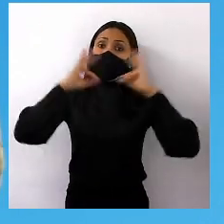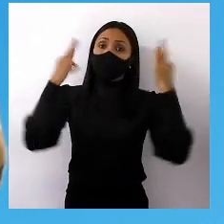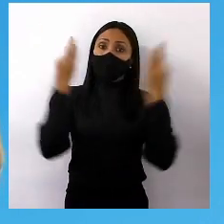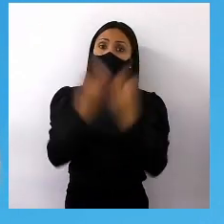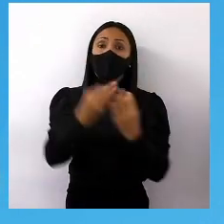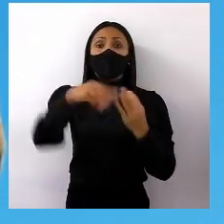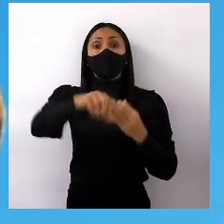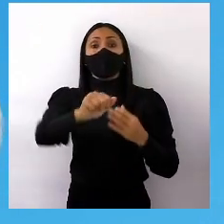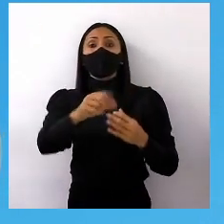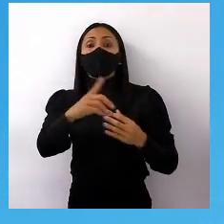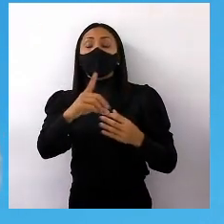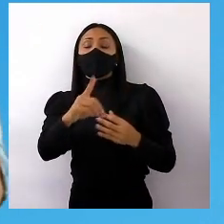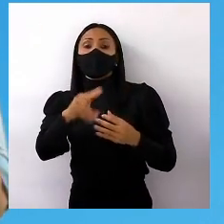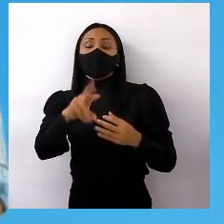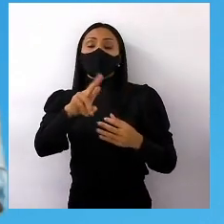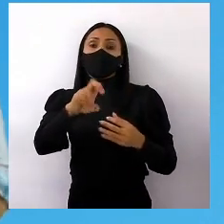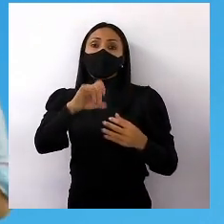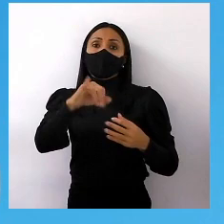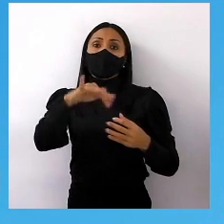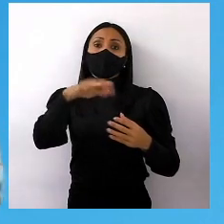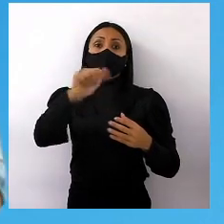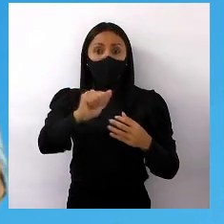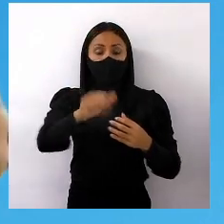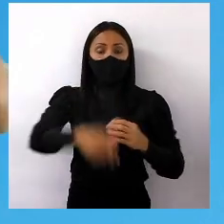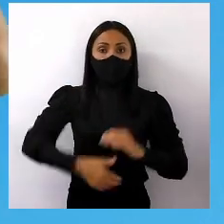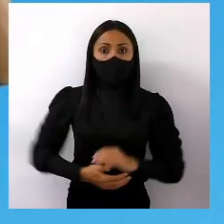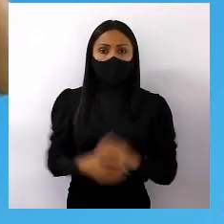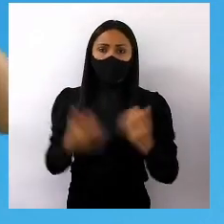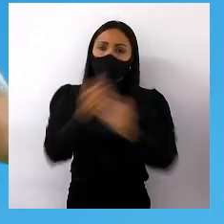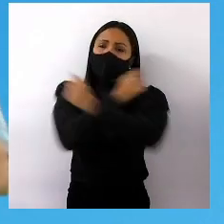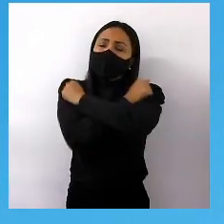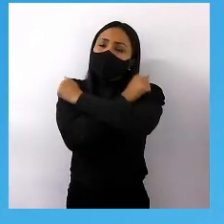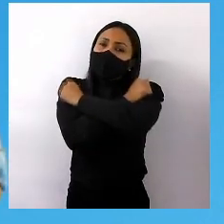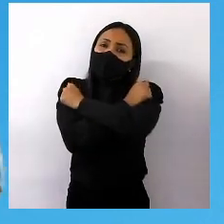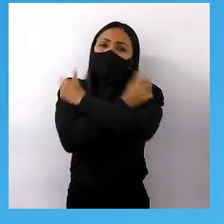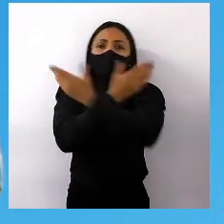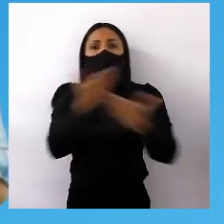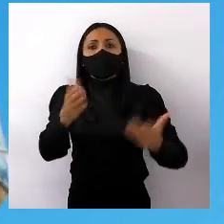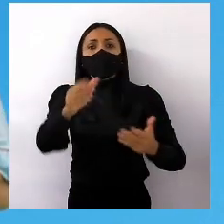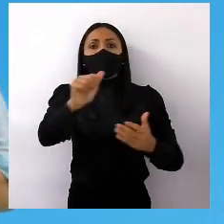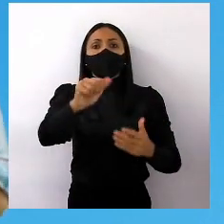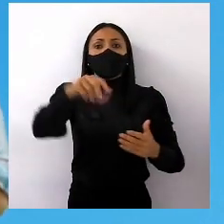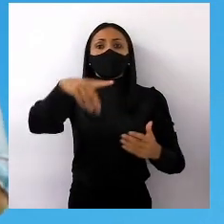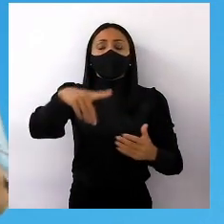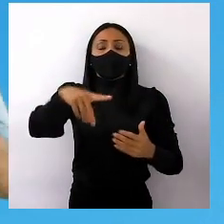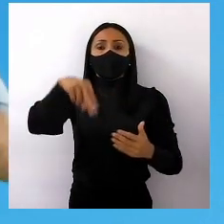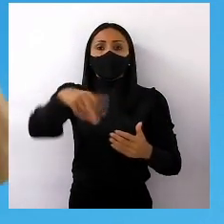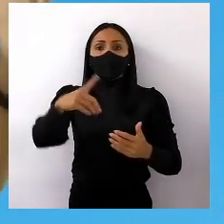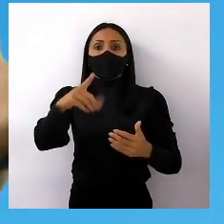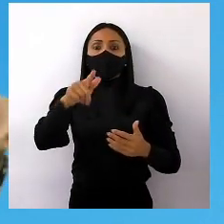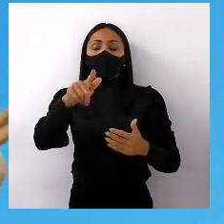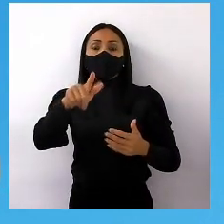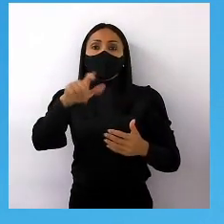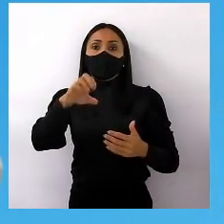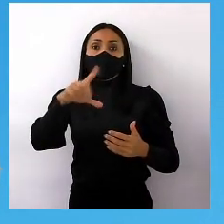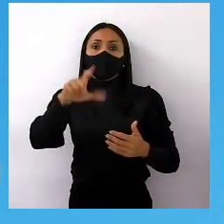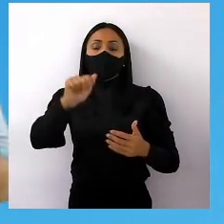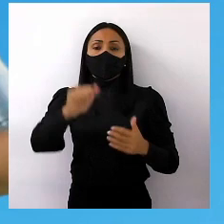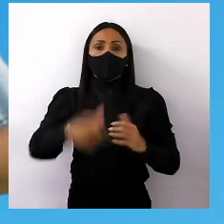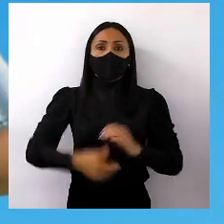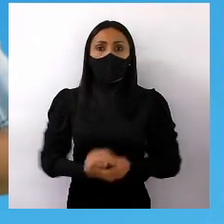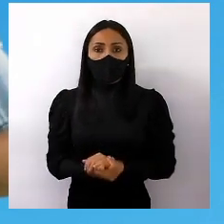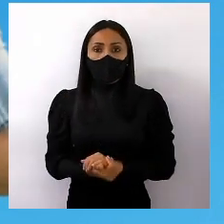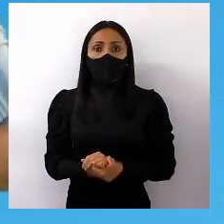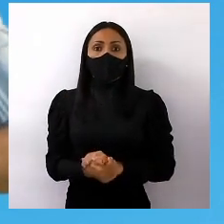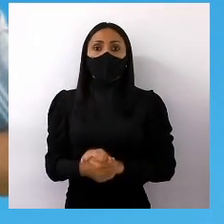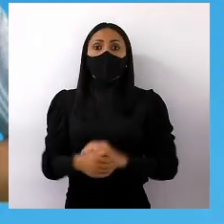com certeza vai assistir essa aula também. Um abraço bem grande aí para a Angélica e para a Ângela Madureira e todo o Balé Popular do Recife e